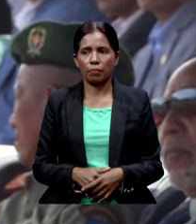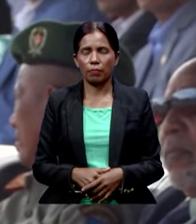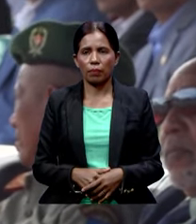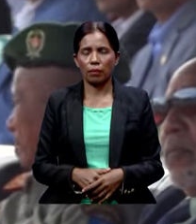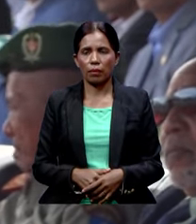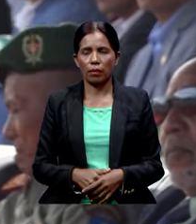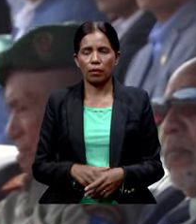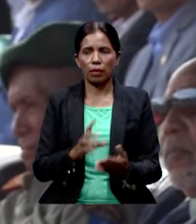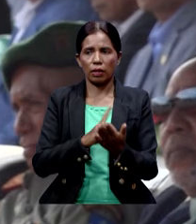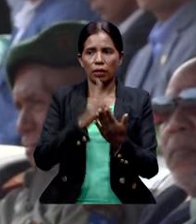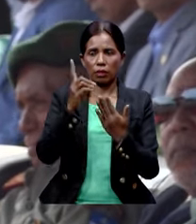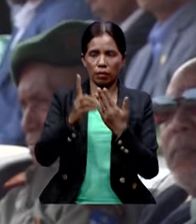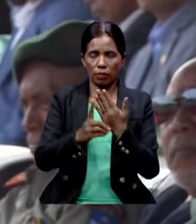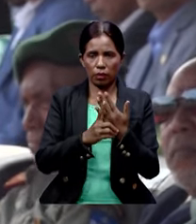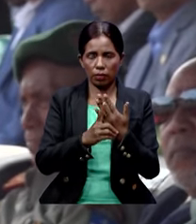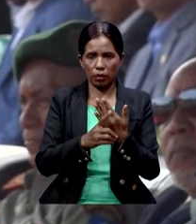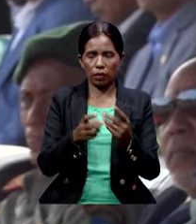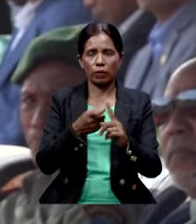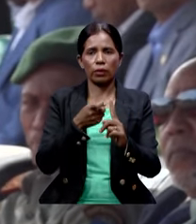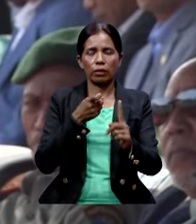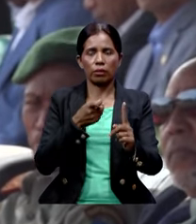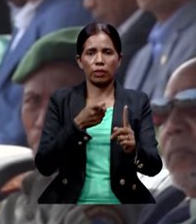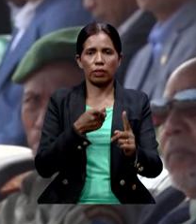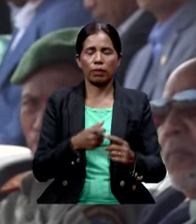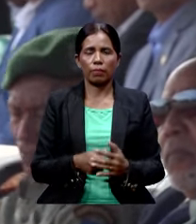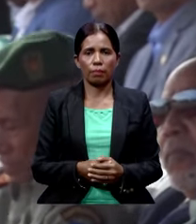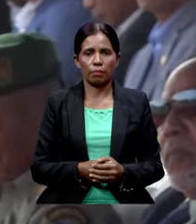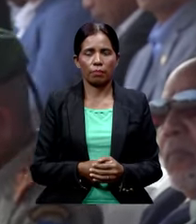Desenvolvimento capacidade, né? Portanto, Liu Duni Rossi.